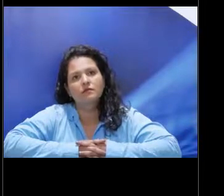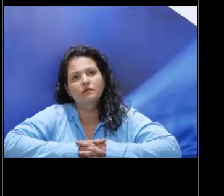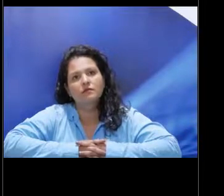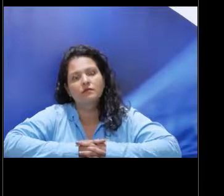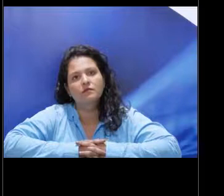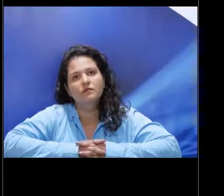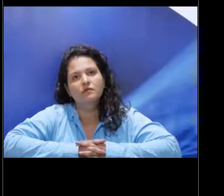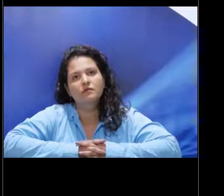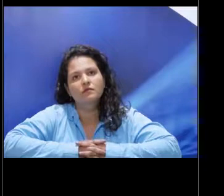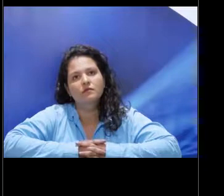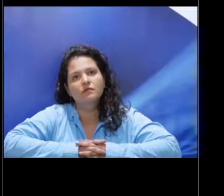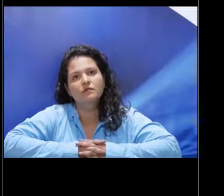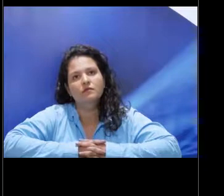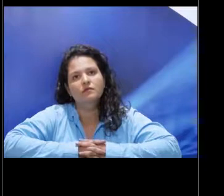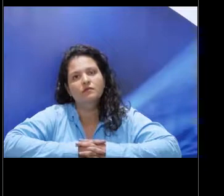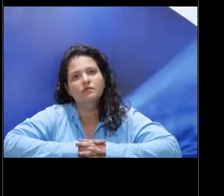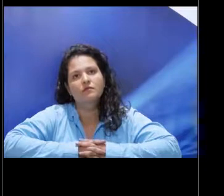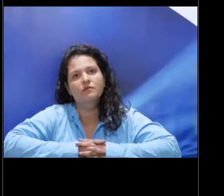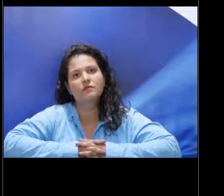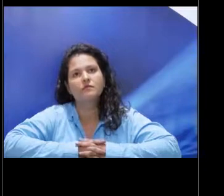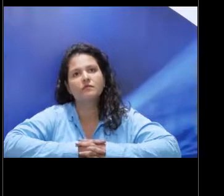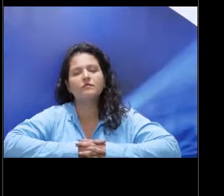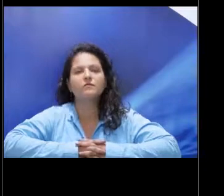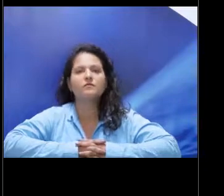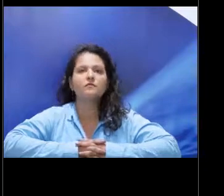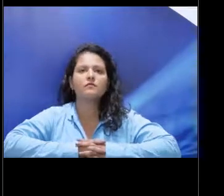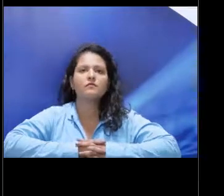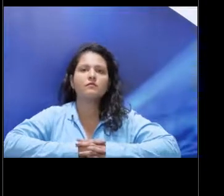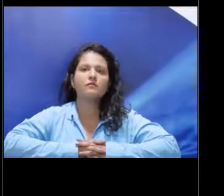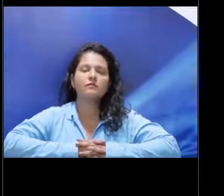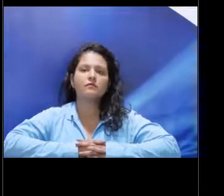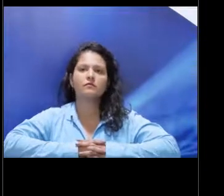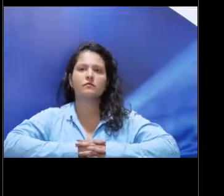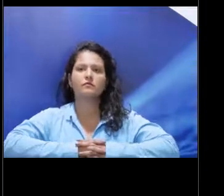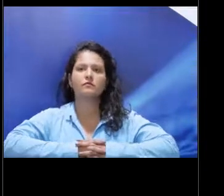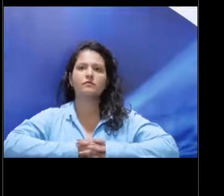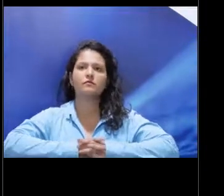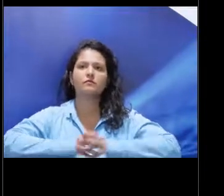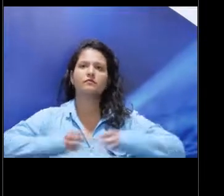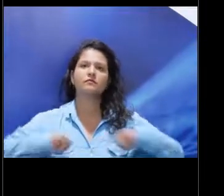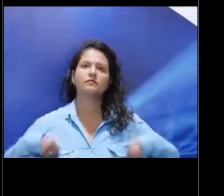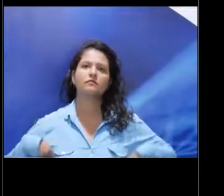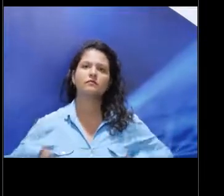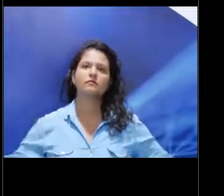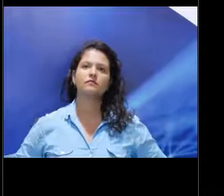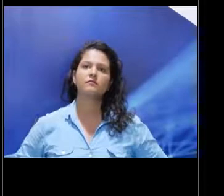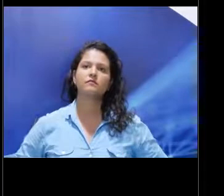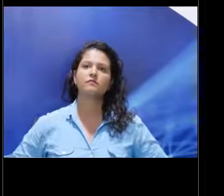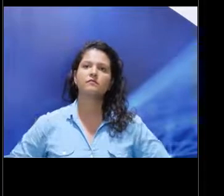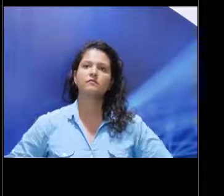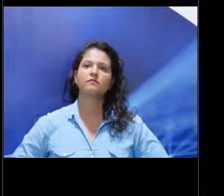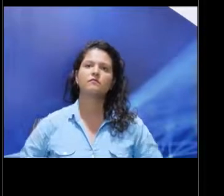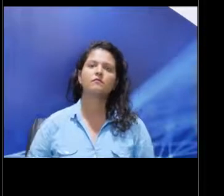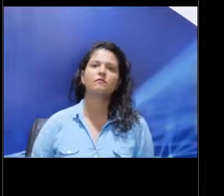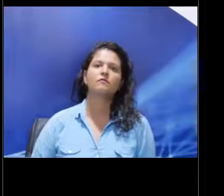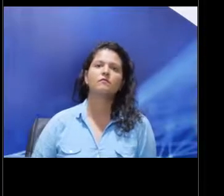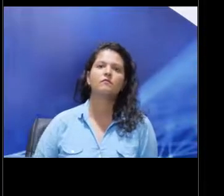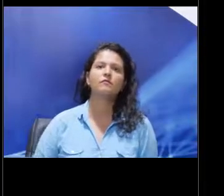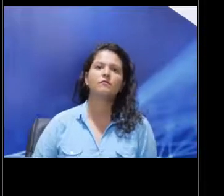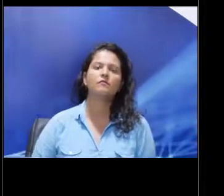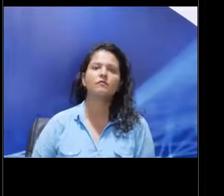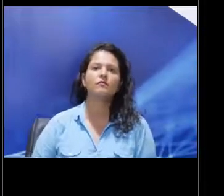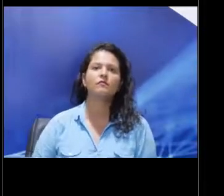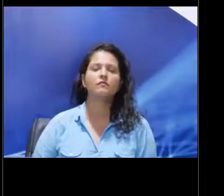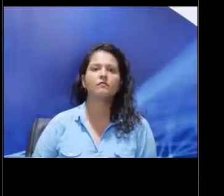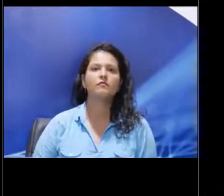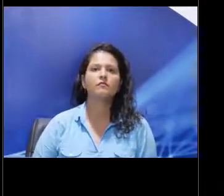de plantio ou dias após o último corte. Eu acho que isso pode ser ponto de referência. Mas o que a gente deve fazer é